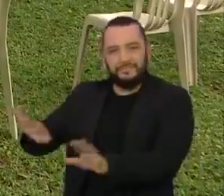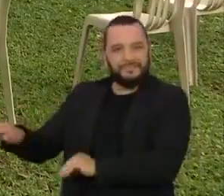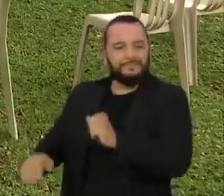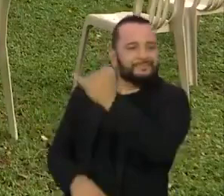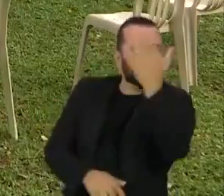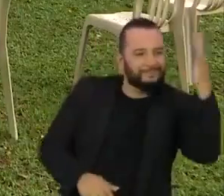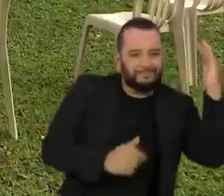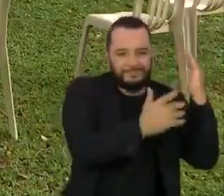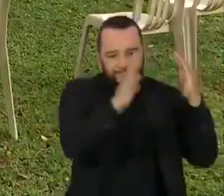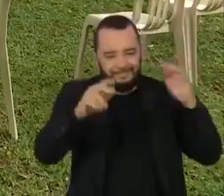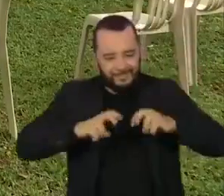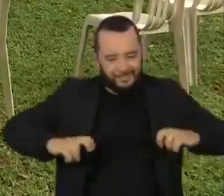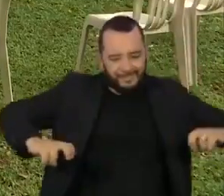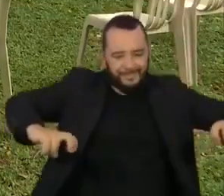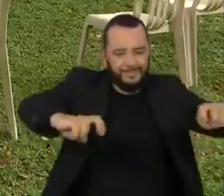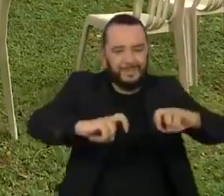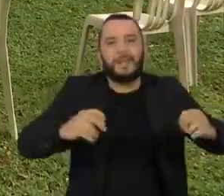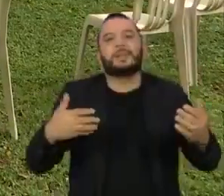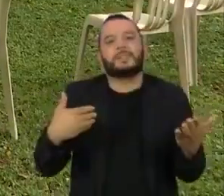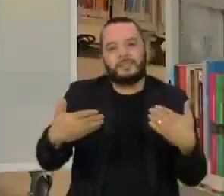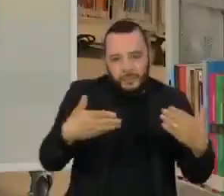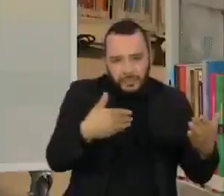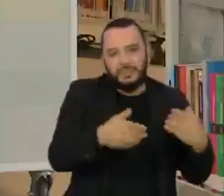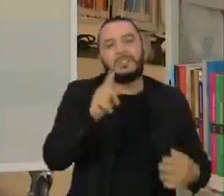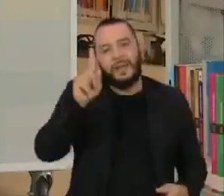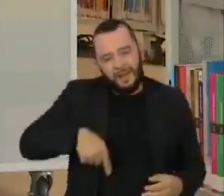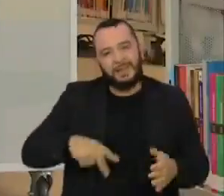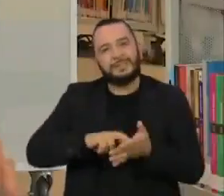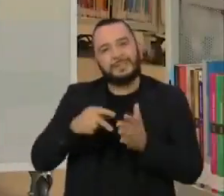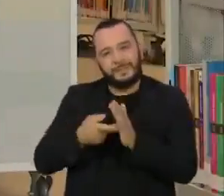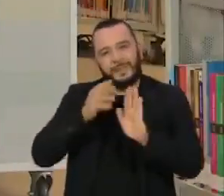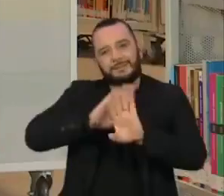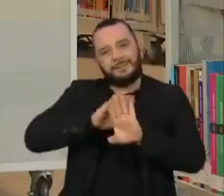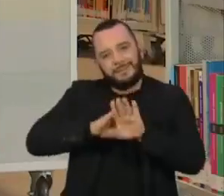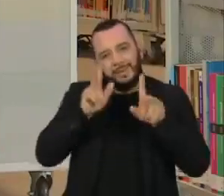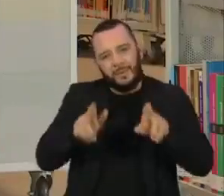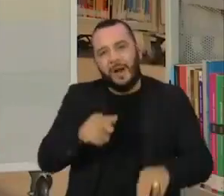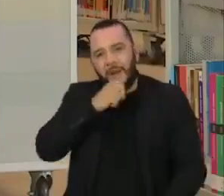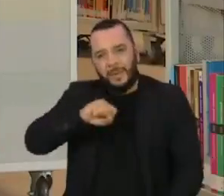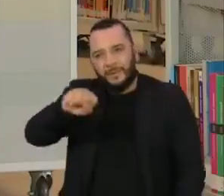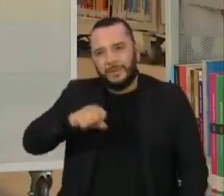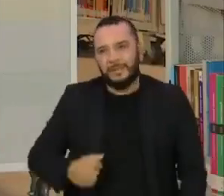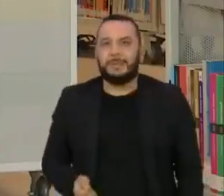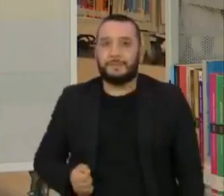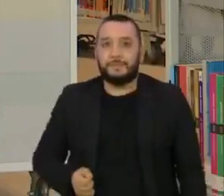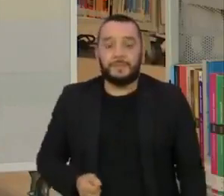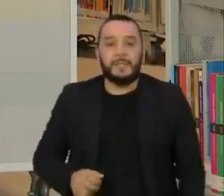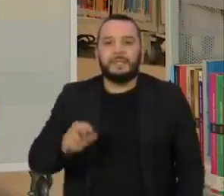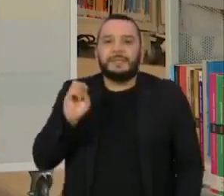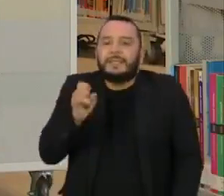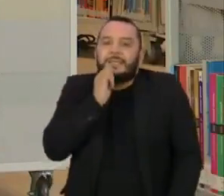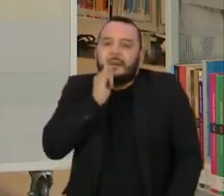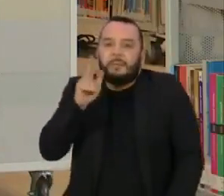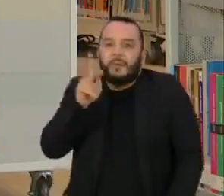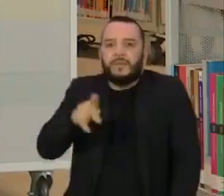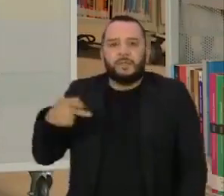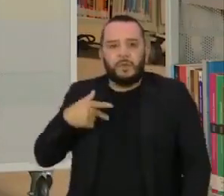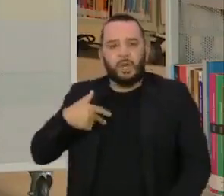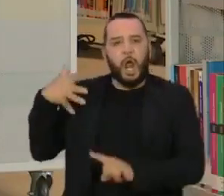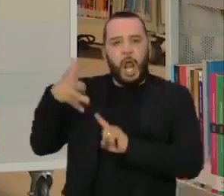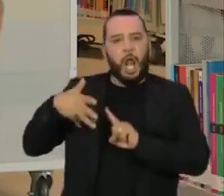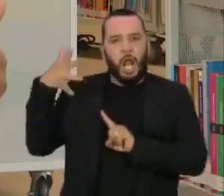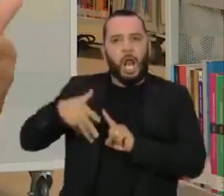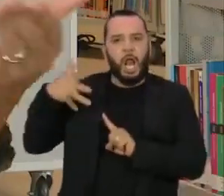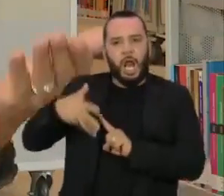um assunto, isso é Paulo Freire. Quando a gente diminui a voz do professor como uma voz